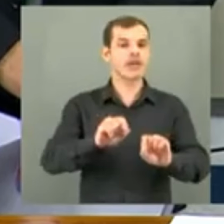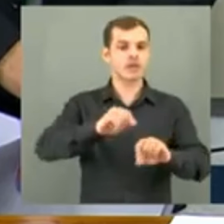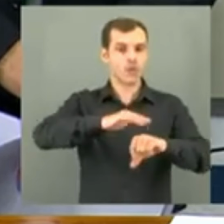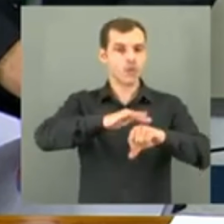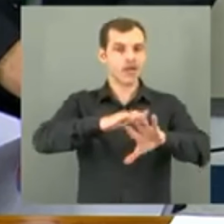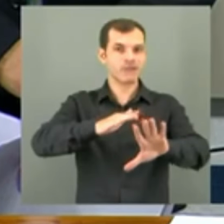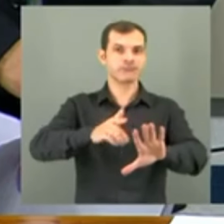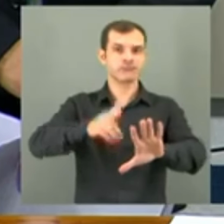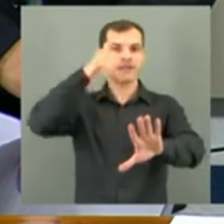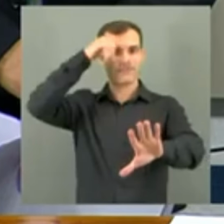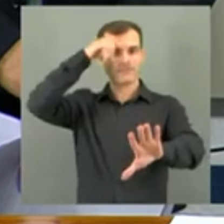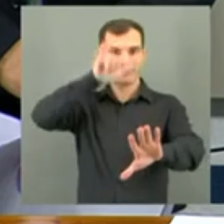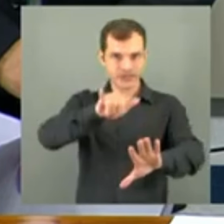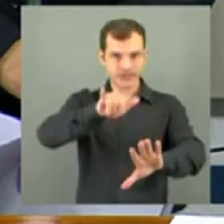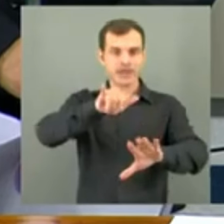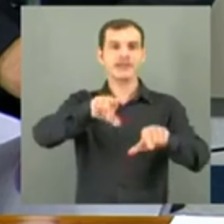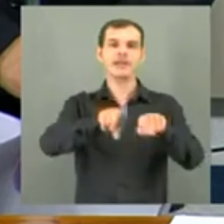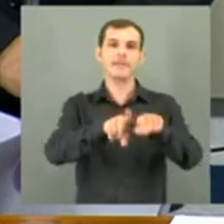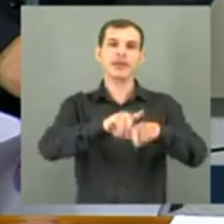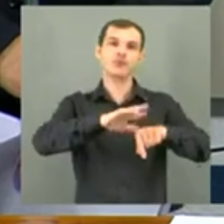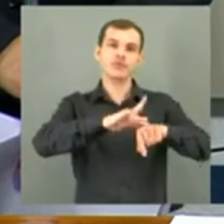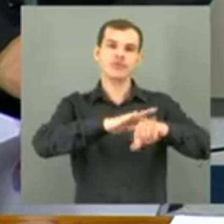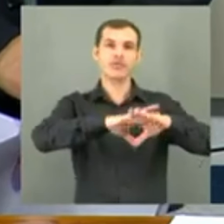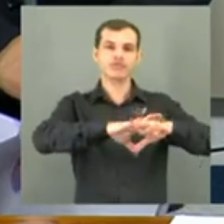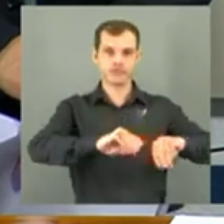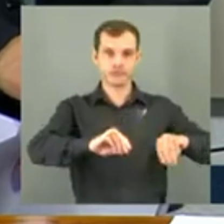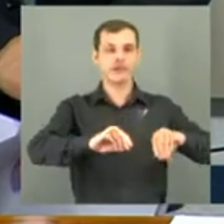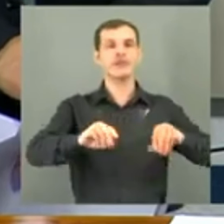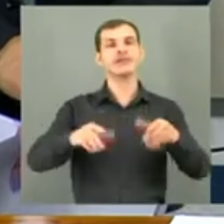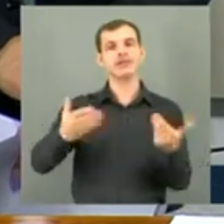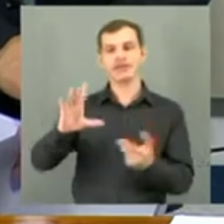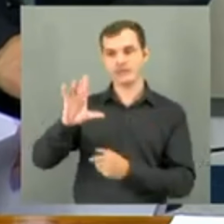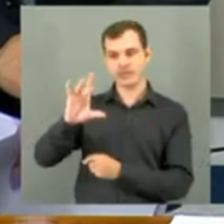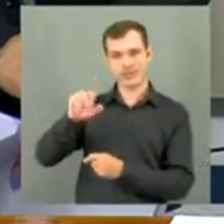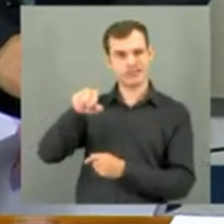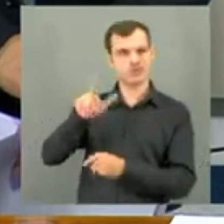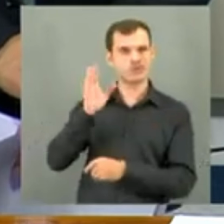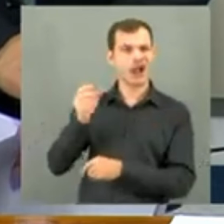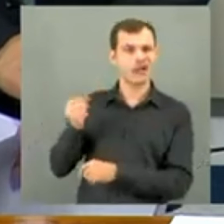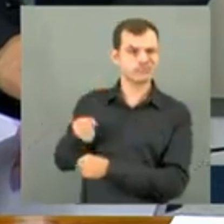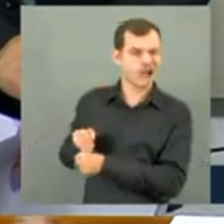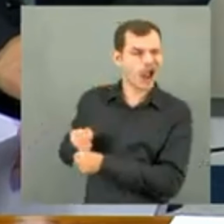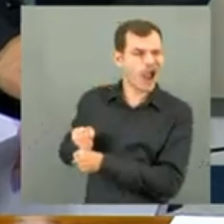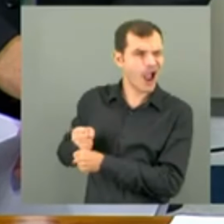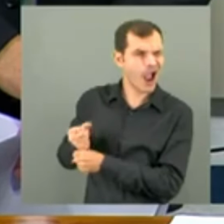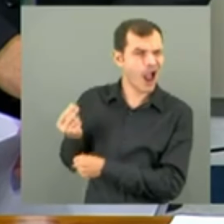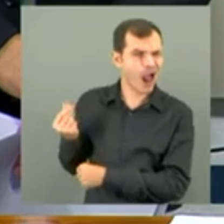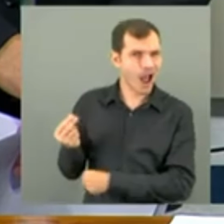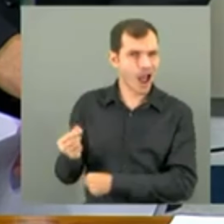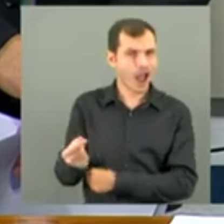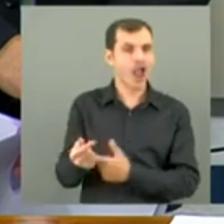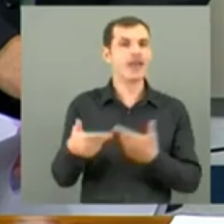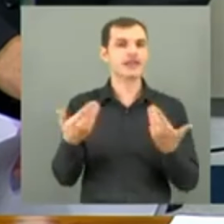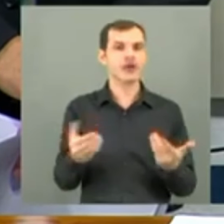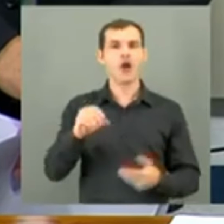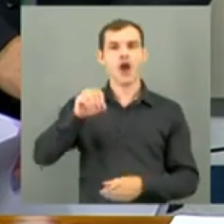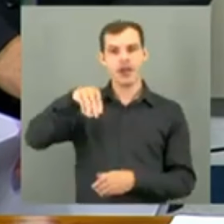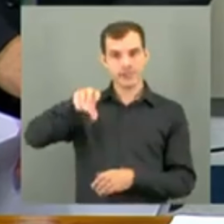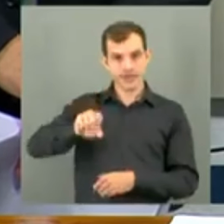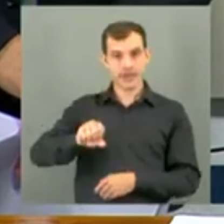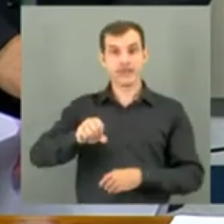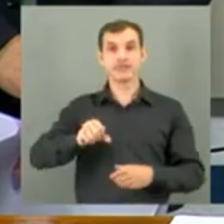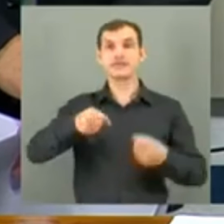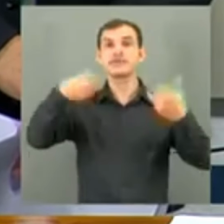doenças e ainda fortalecer essa ciência milenar. E segundo a OMS, o objetivo